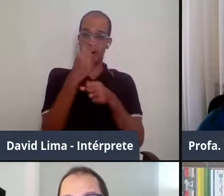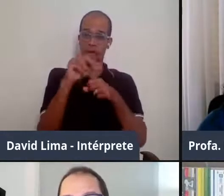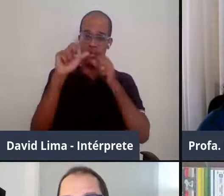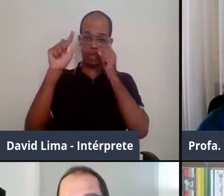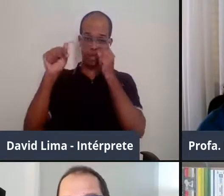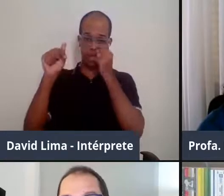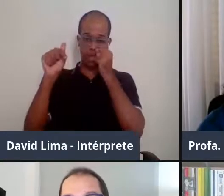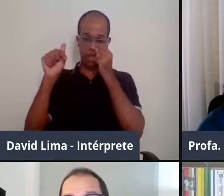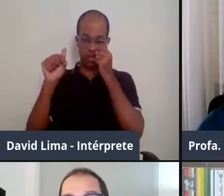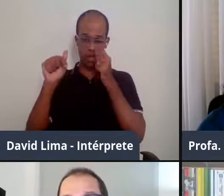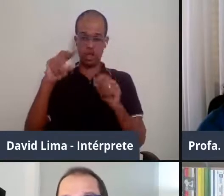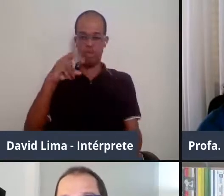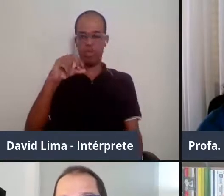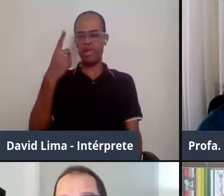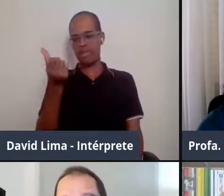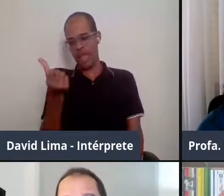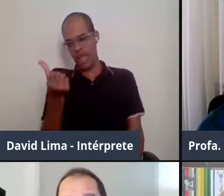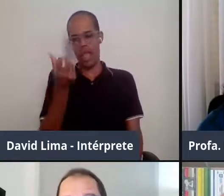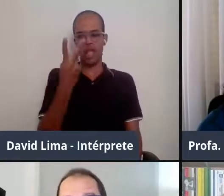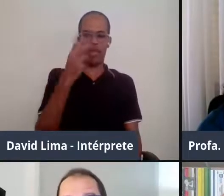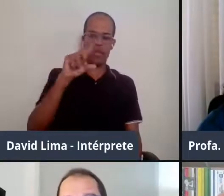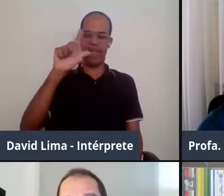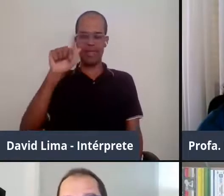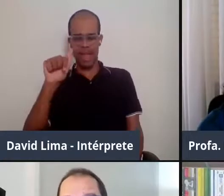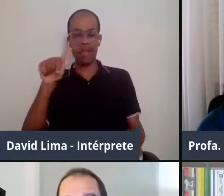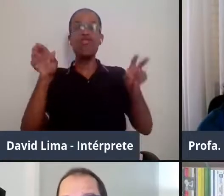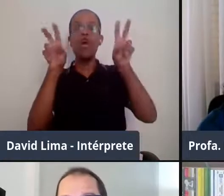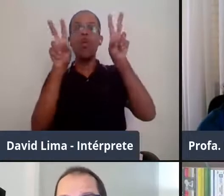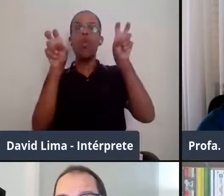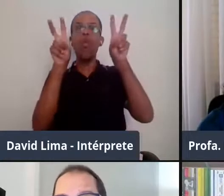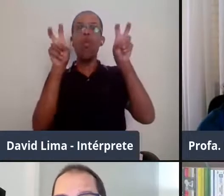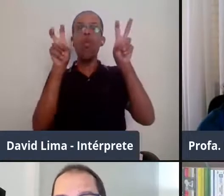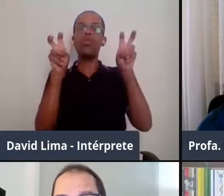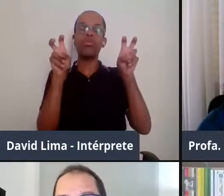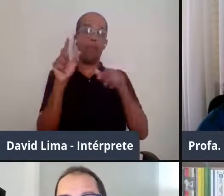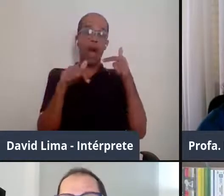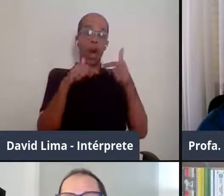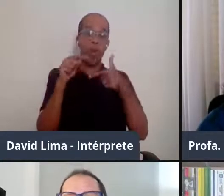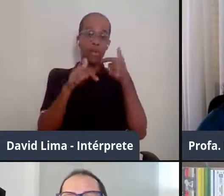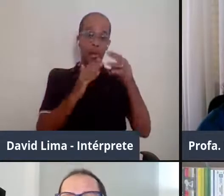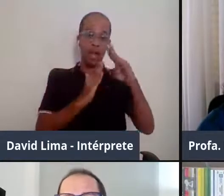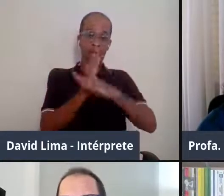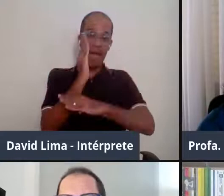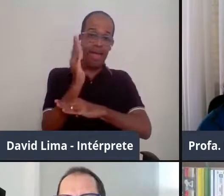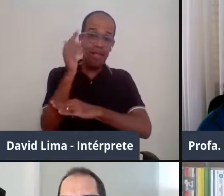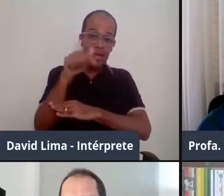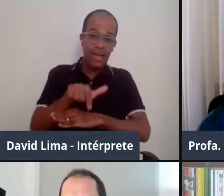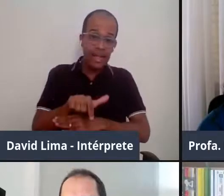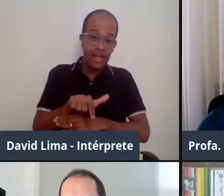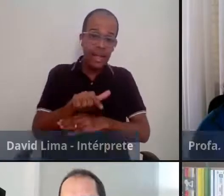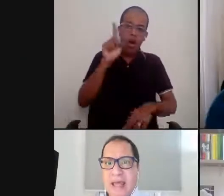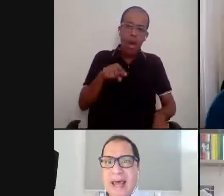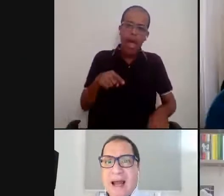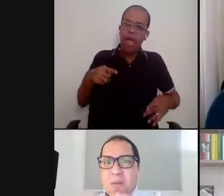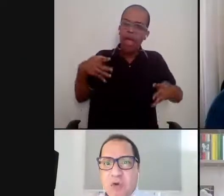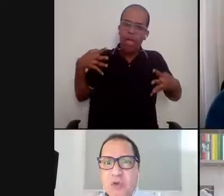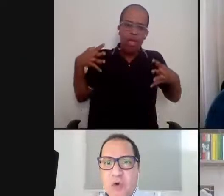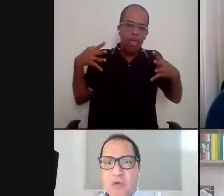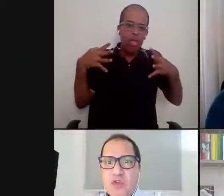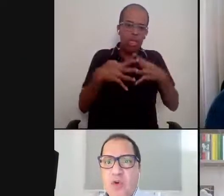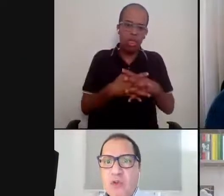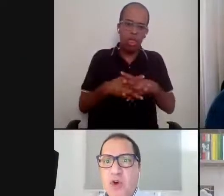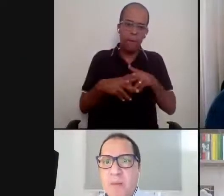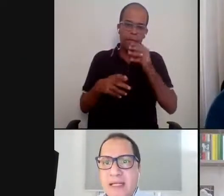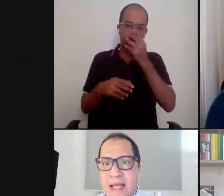2016, 2017, essa questão, esse trabalho da revalidação era muito confuso. Era